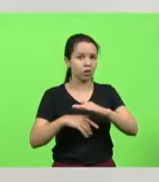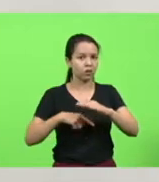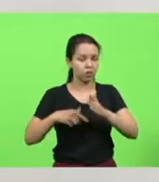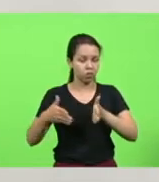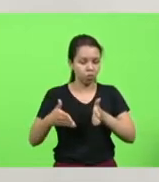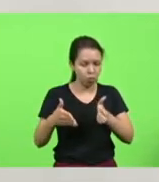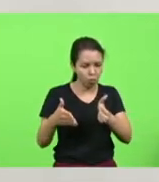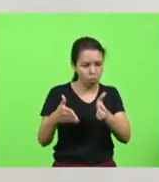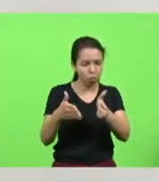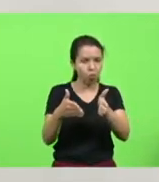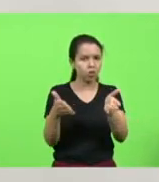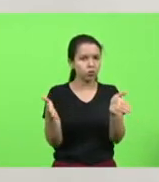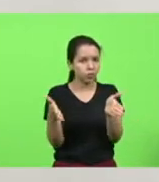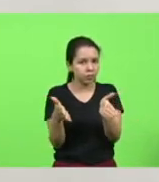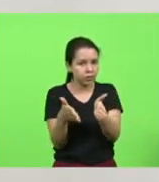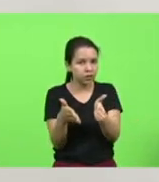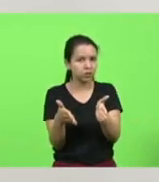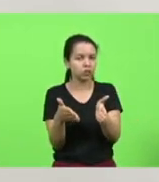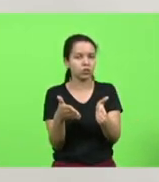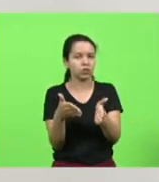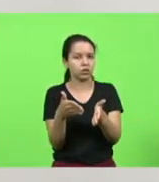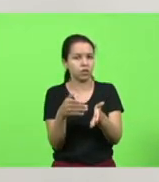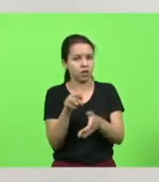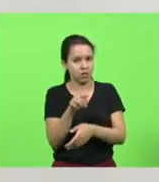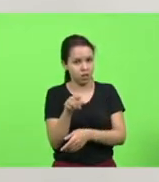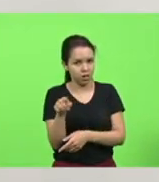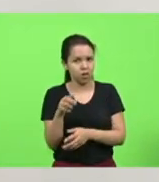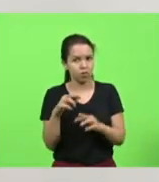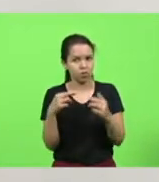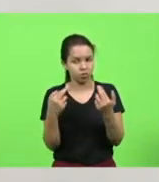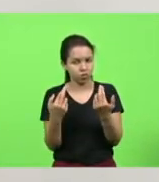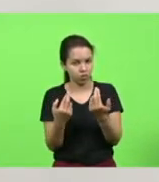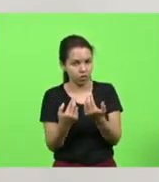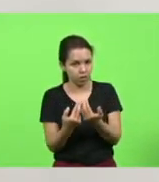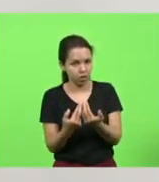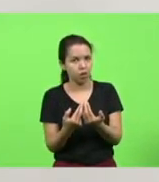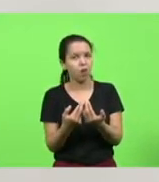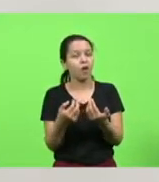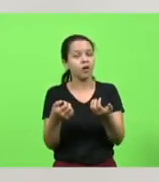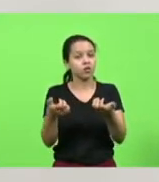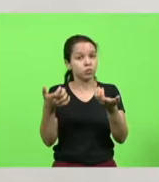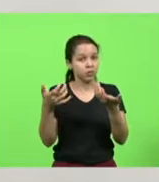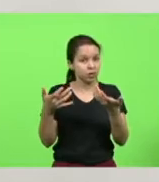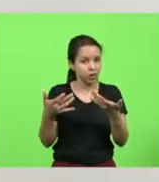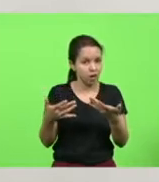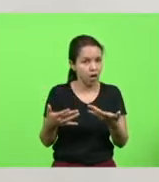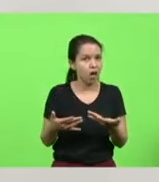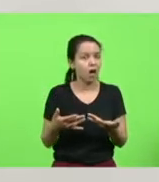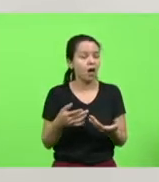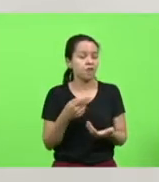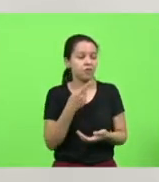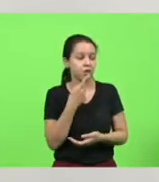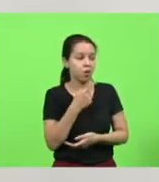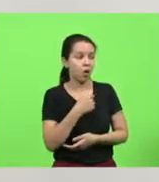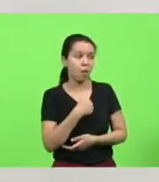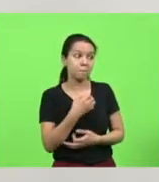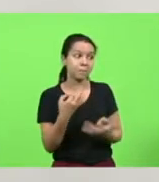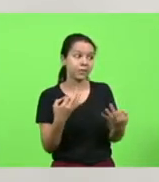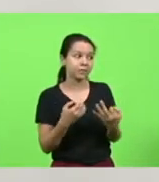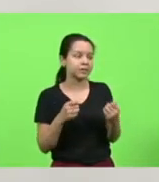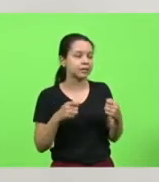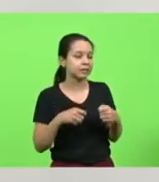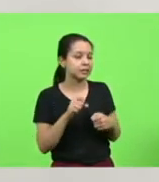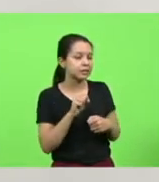eu tive uma reunião com eles no Sindip, ali em Itajaí, eles disseram: Felipe, seria perfeito o Porto de Laguna se